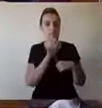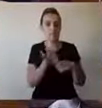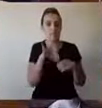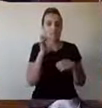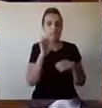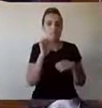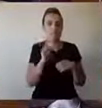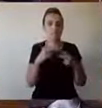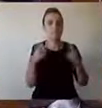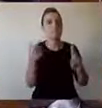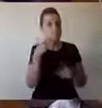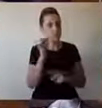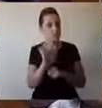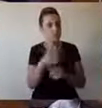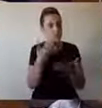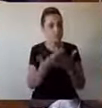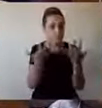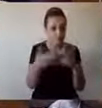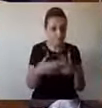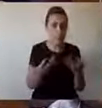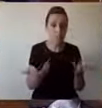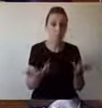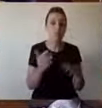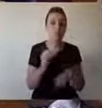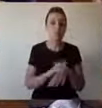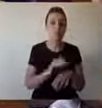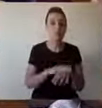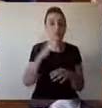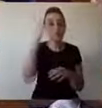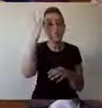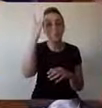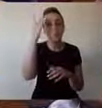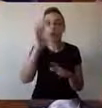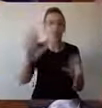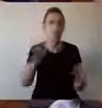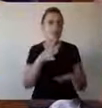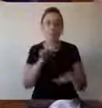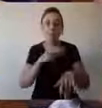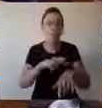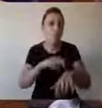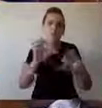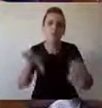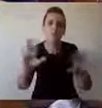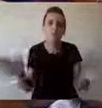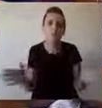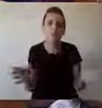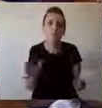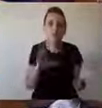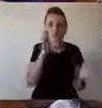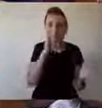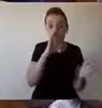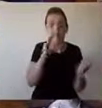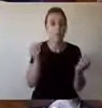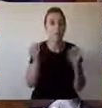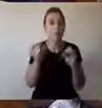sim, pus em causa. Porque, vamos aos números muito rapidamente, terminou o seu tempo. Acabo já. Existe, se não querem que lhe chame crateras, chame-lhe discrepância